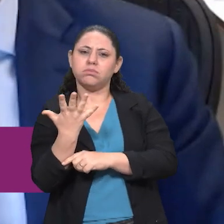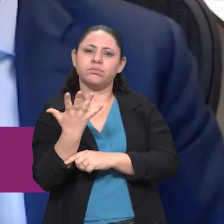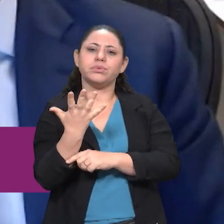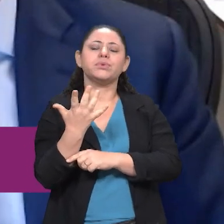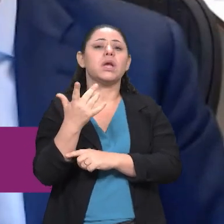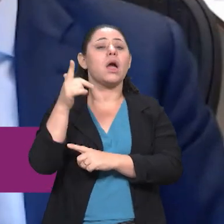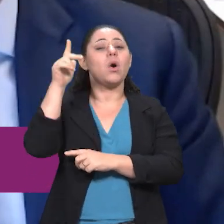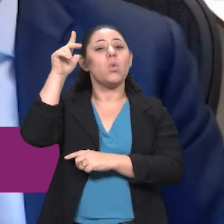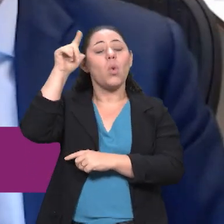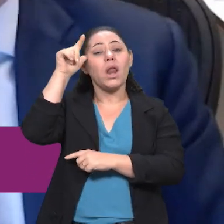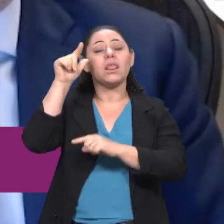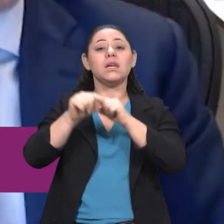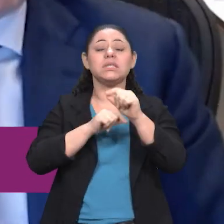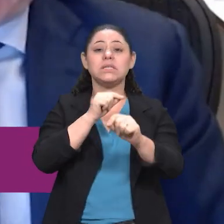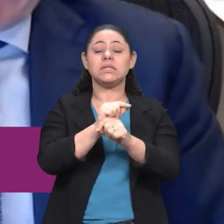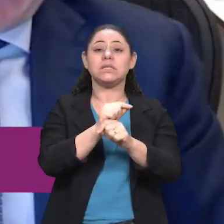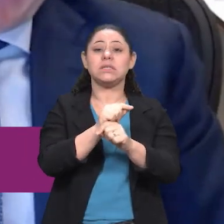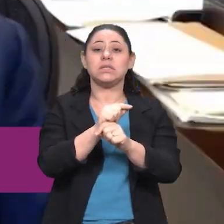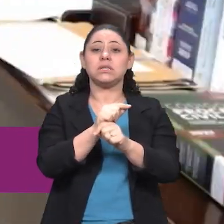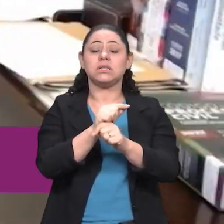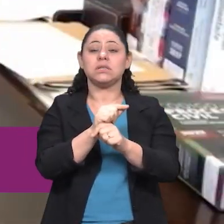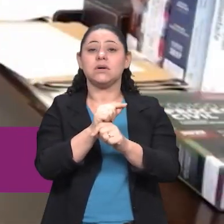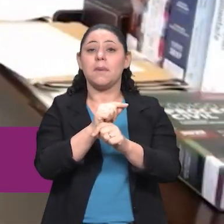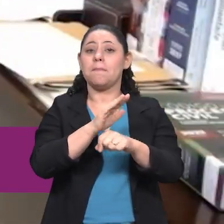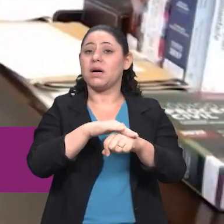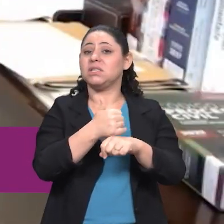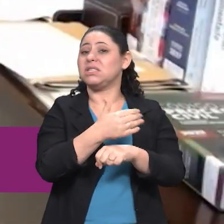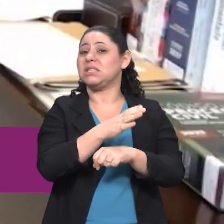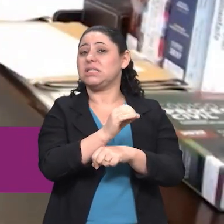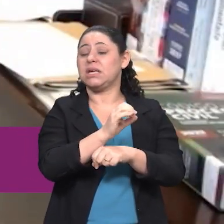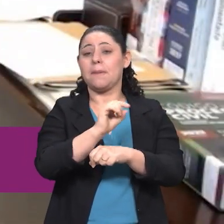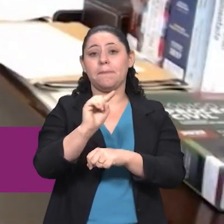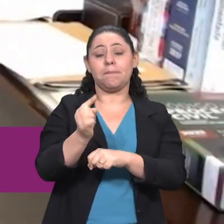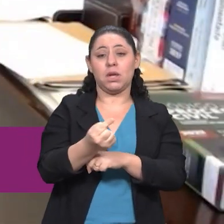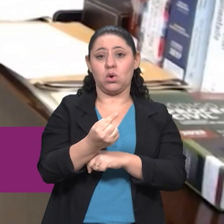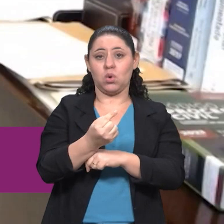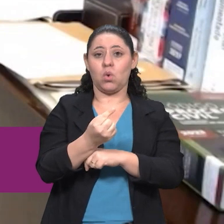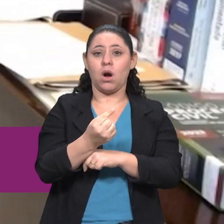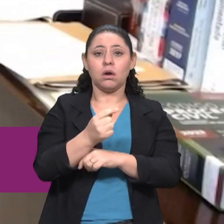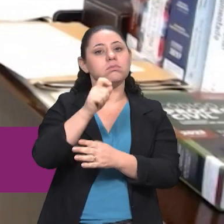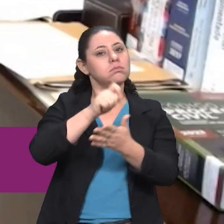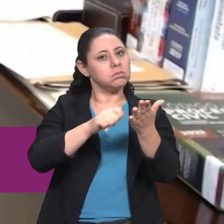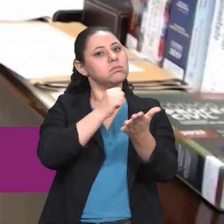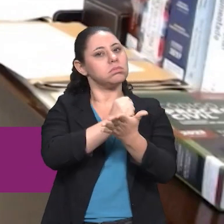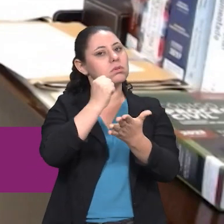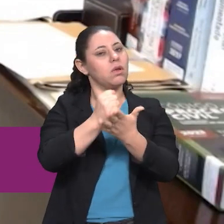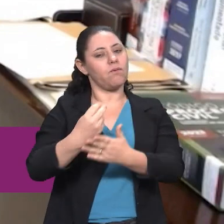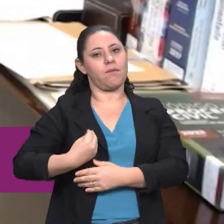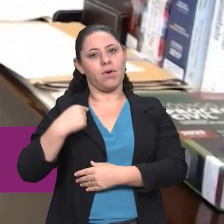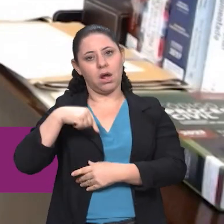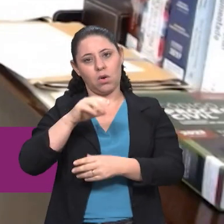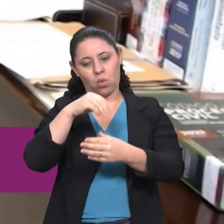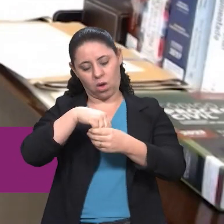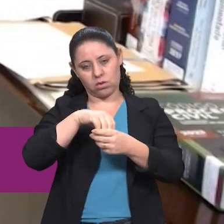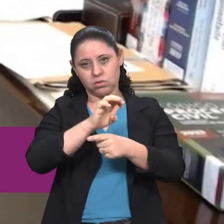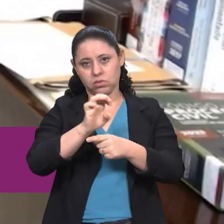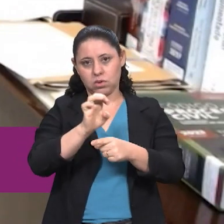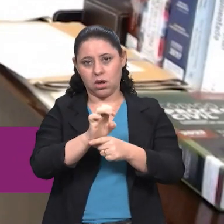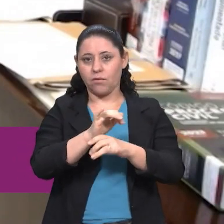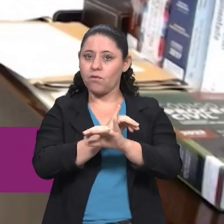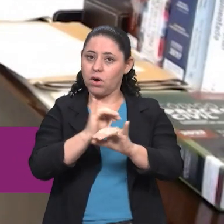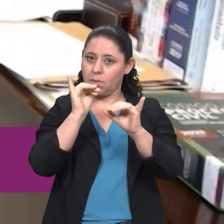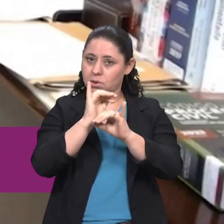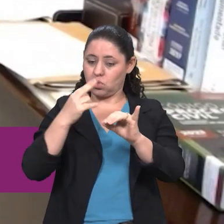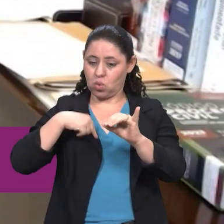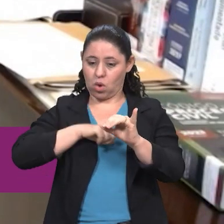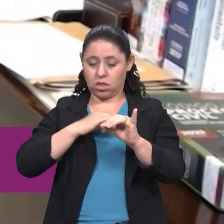Guarani Kaiowá é predominante aqui. São mais de 100 mil indígenas vivendo cadastrados, vivendo no Mato Grosso do Sul, segundo as